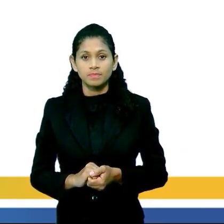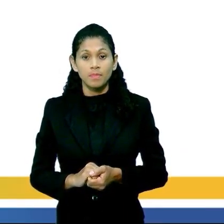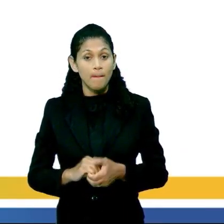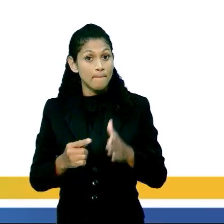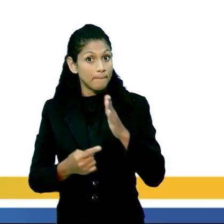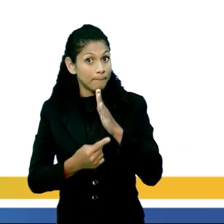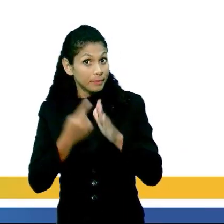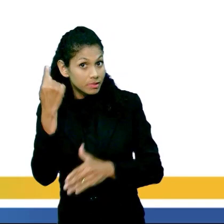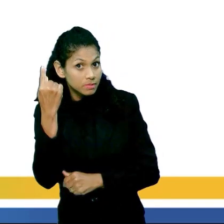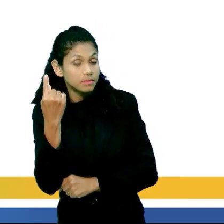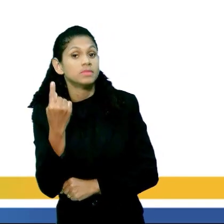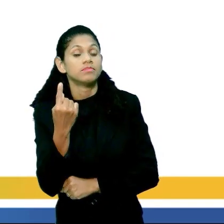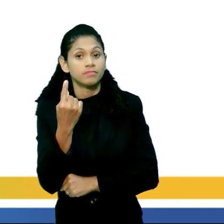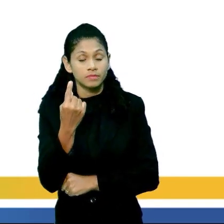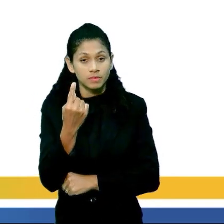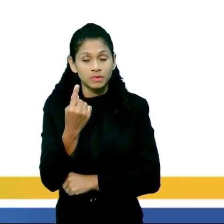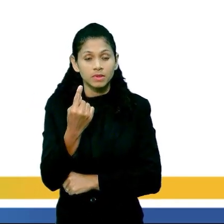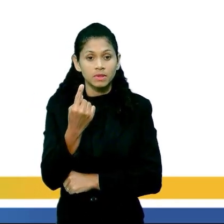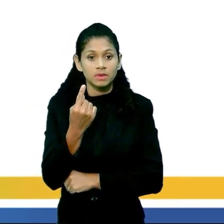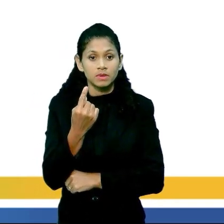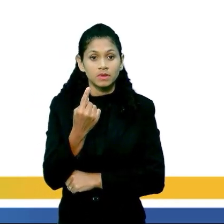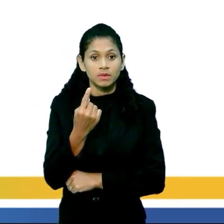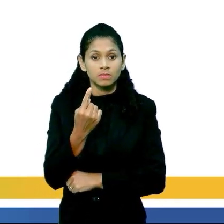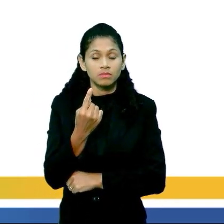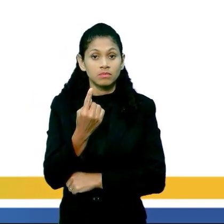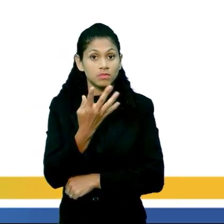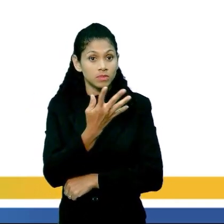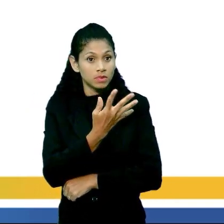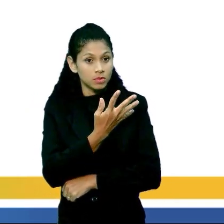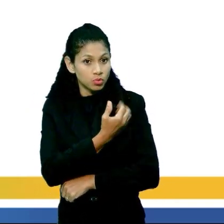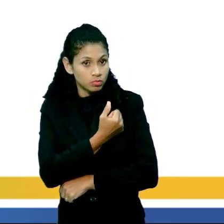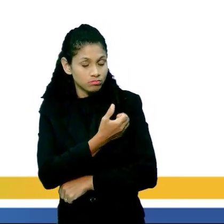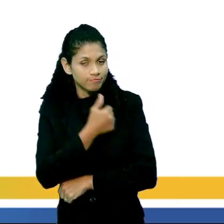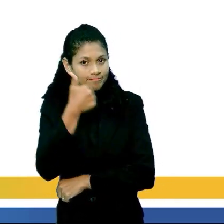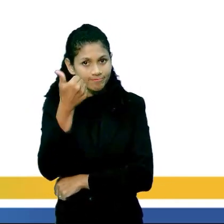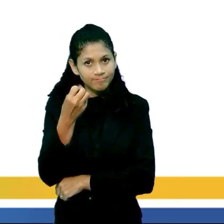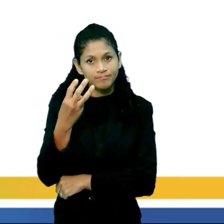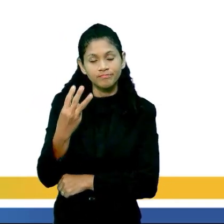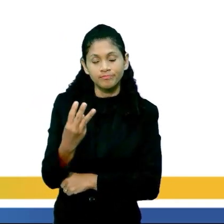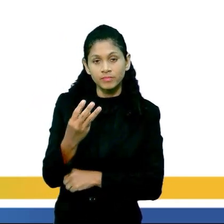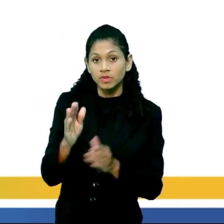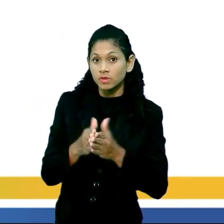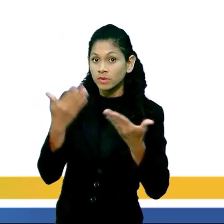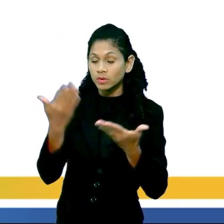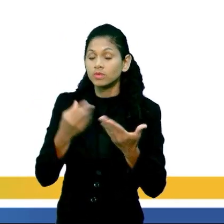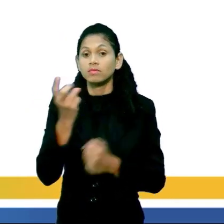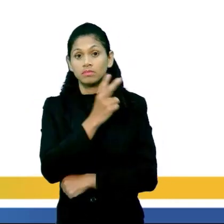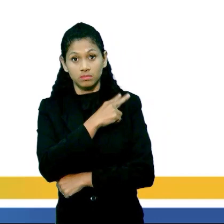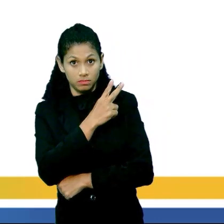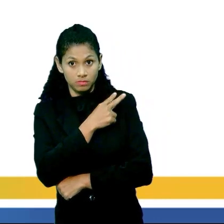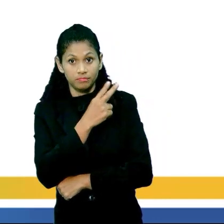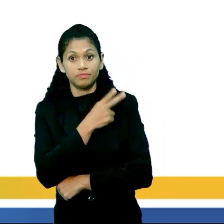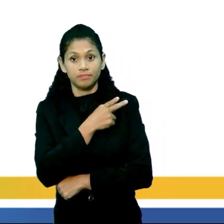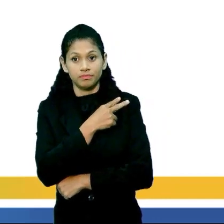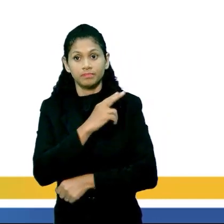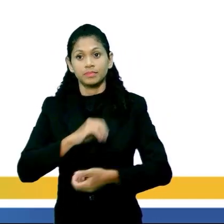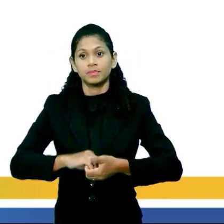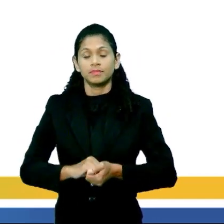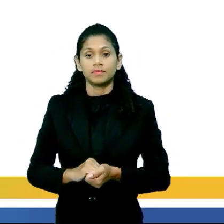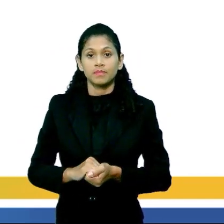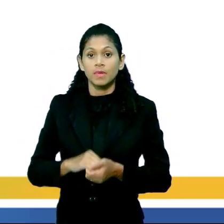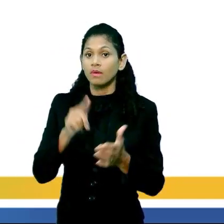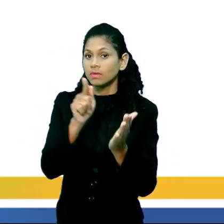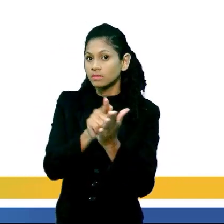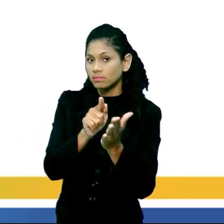Primeira questão. Essa primeira questão é a questão de número 13. Ela está no livro do segundo ano, Resolve Enem,